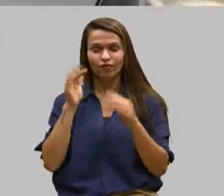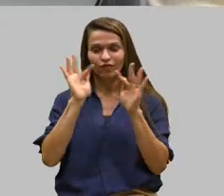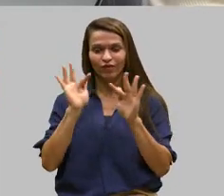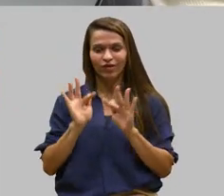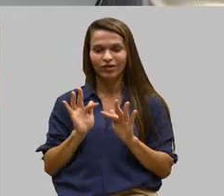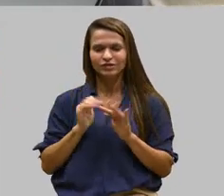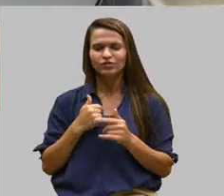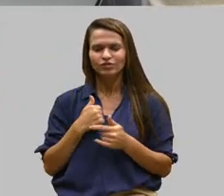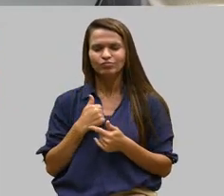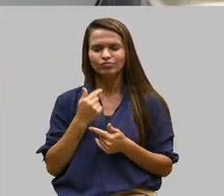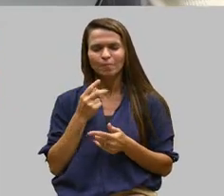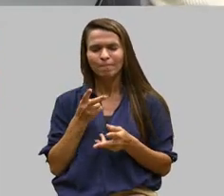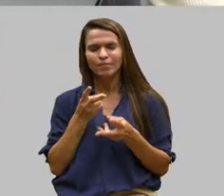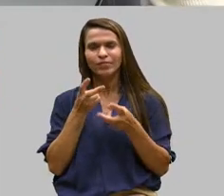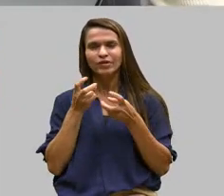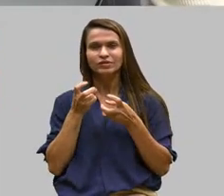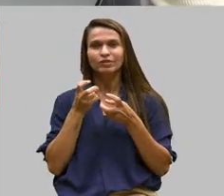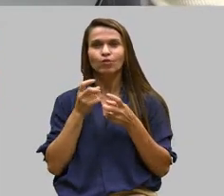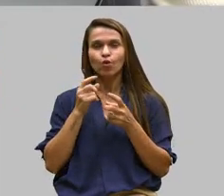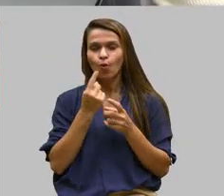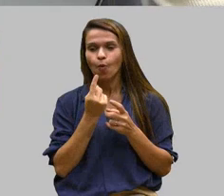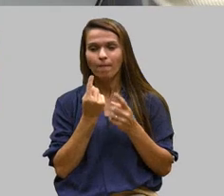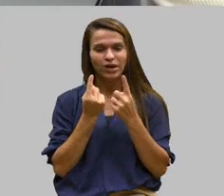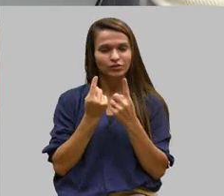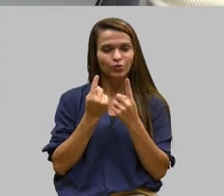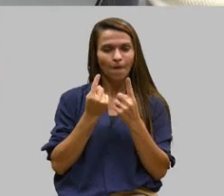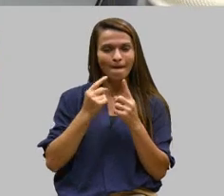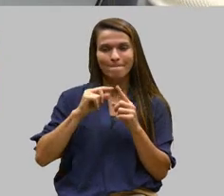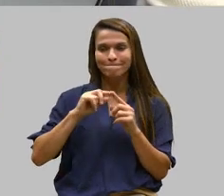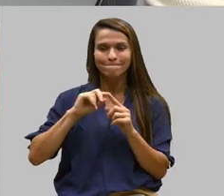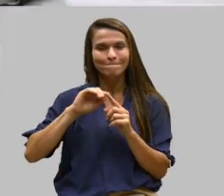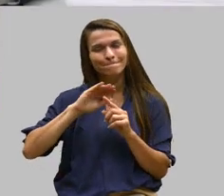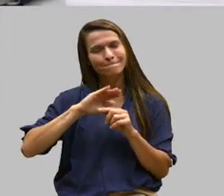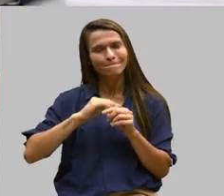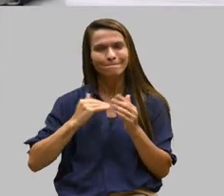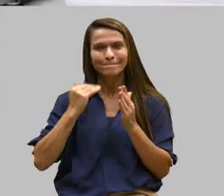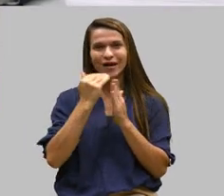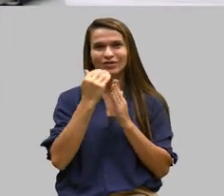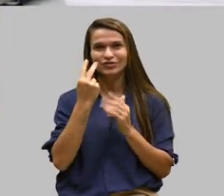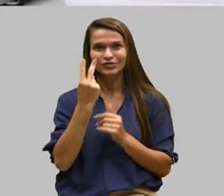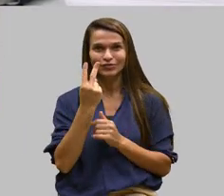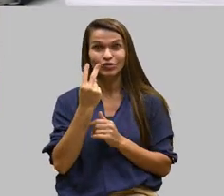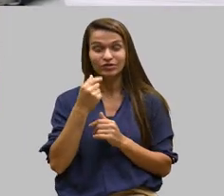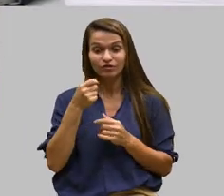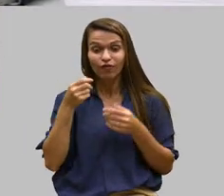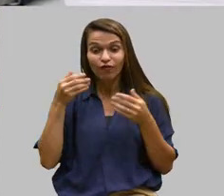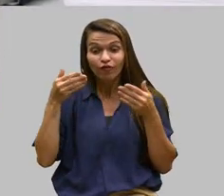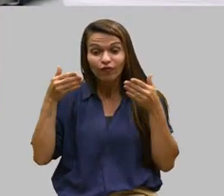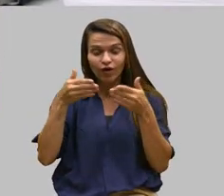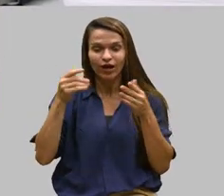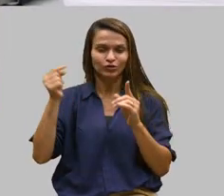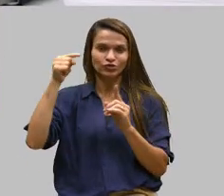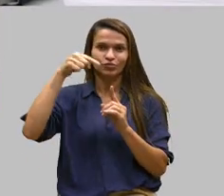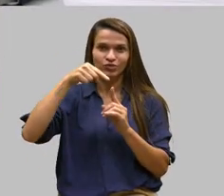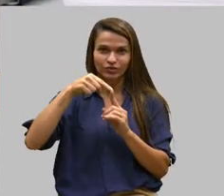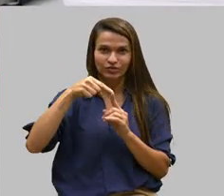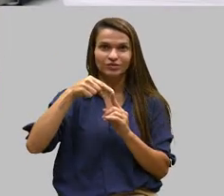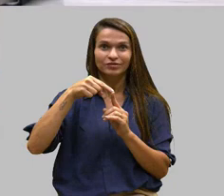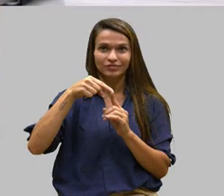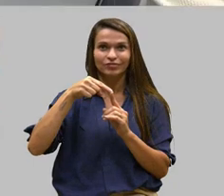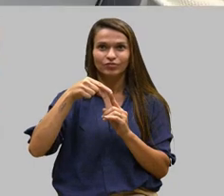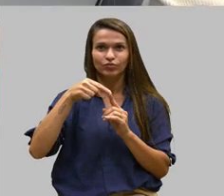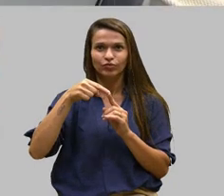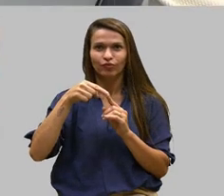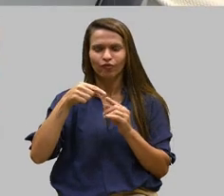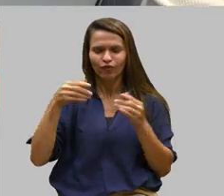disso que um mais um é muito mais que dois se a gente colocar intencionalidade na Nossas ações o lema das pessoas com